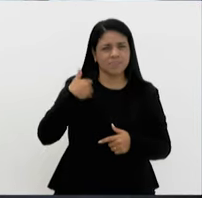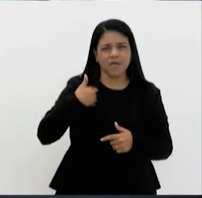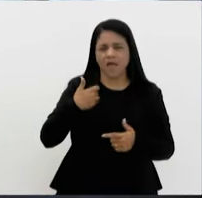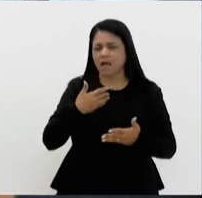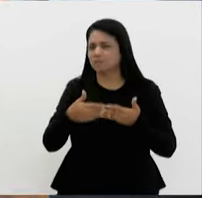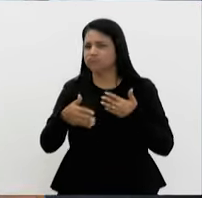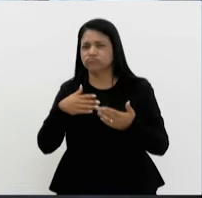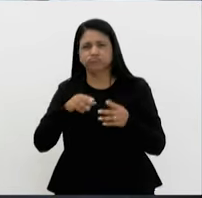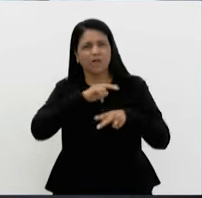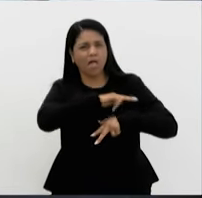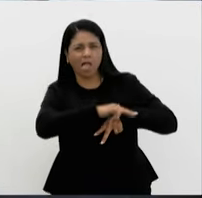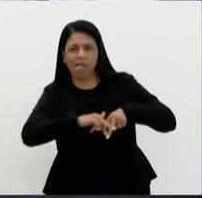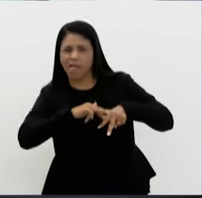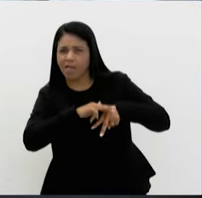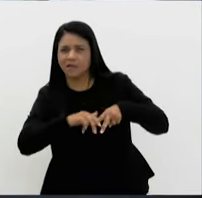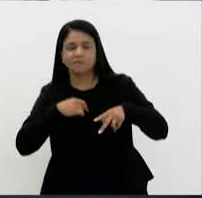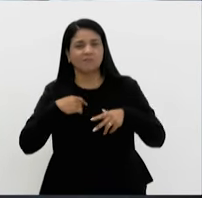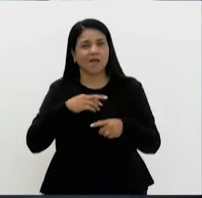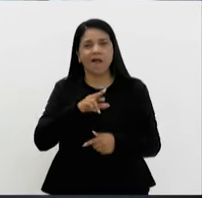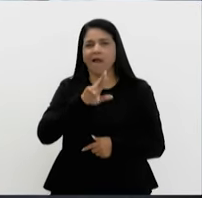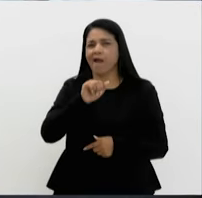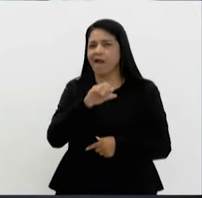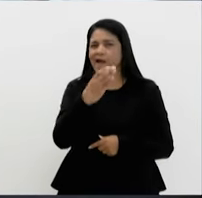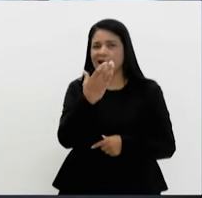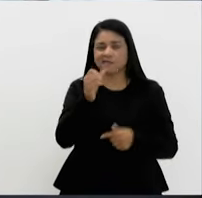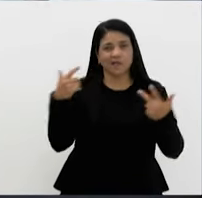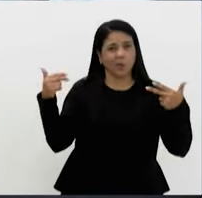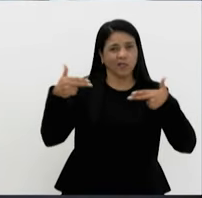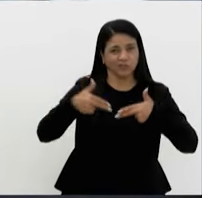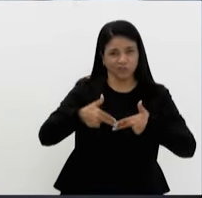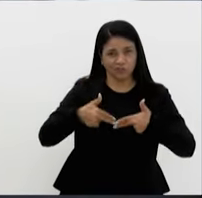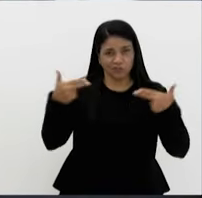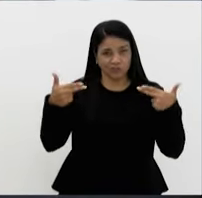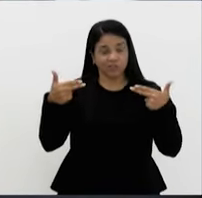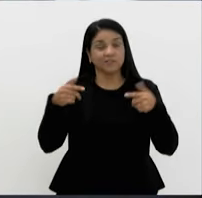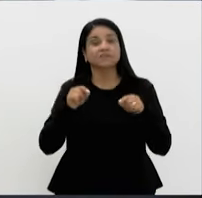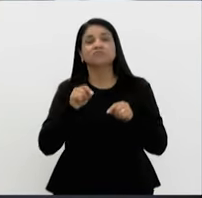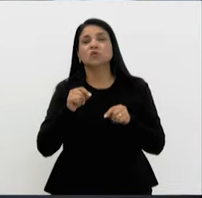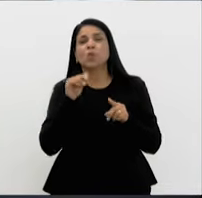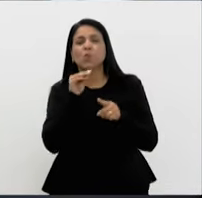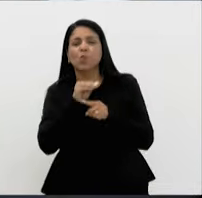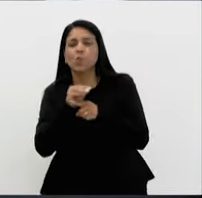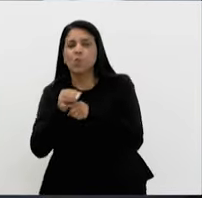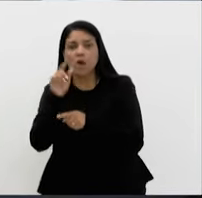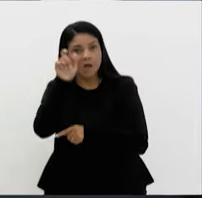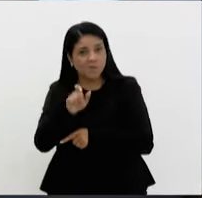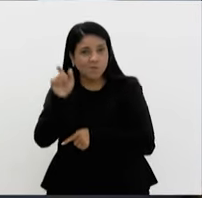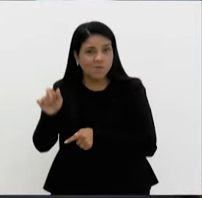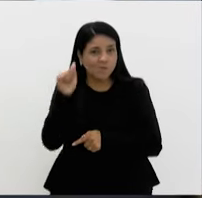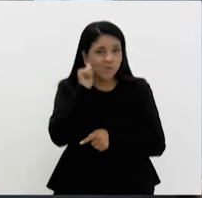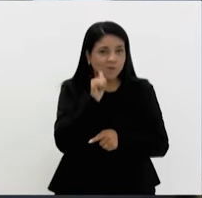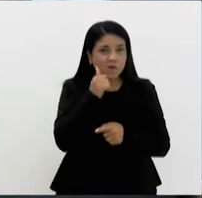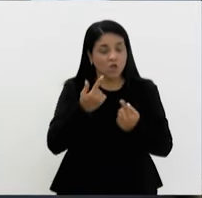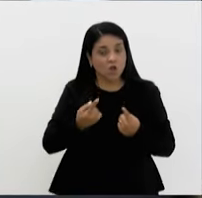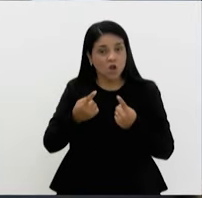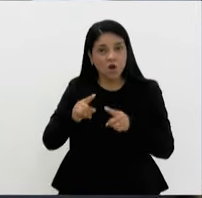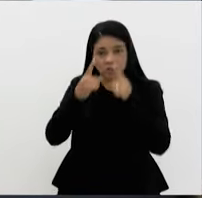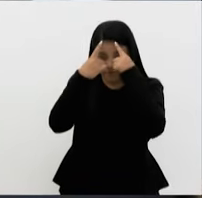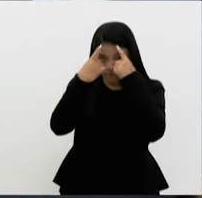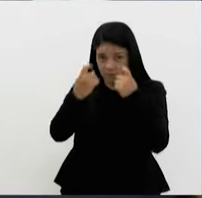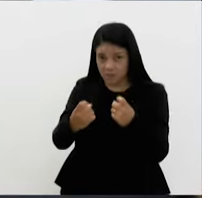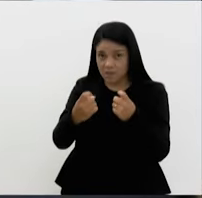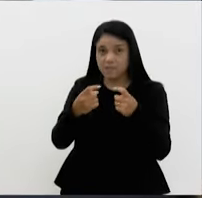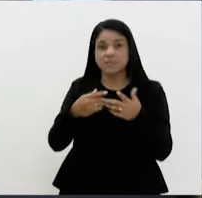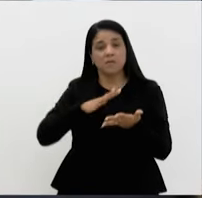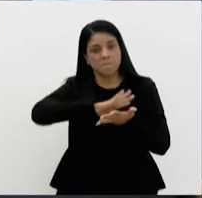orientação sexual, a sua raça ou etnia. Porque cuidar da mulher, lutar contra a violência, lutar